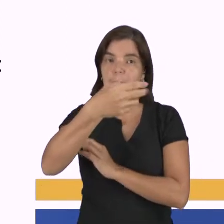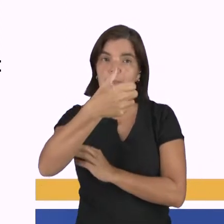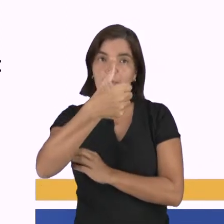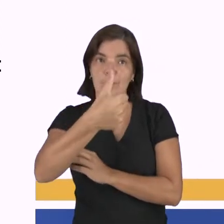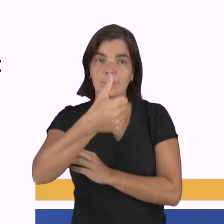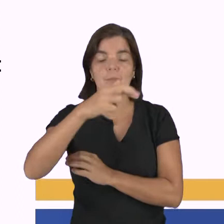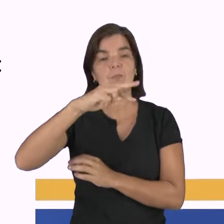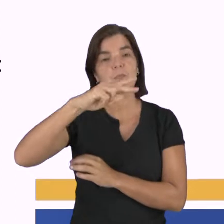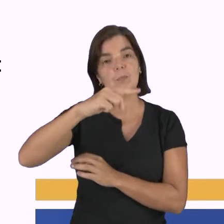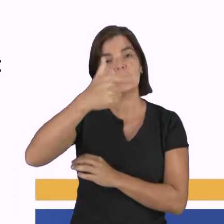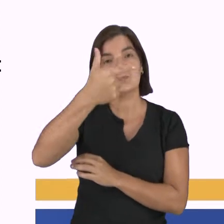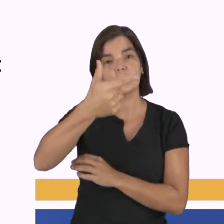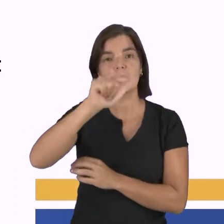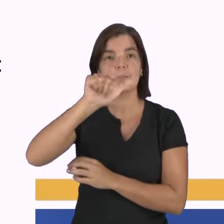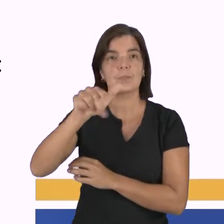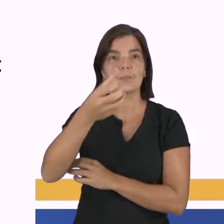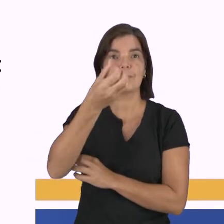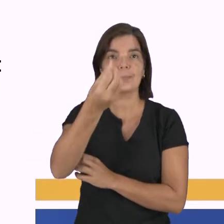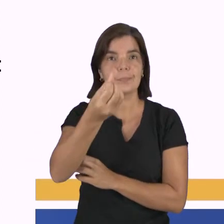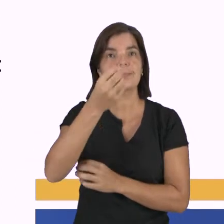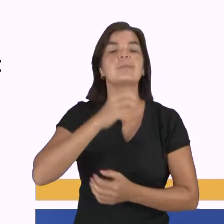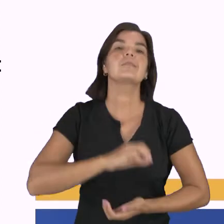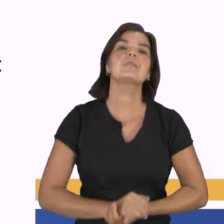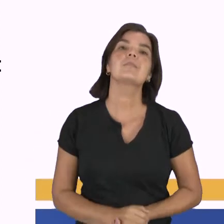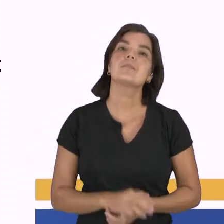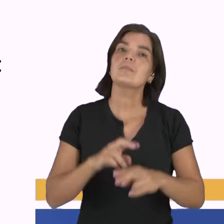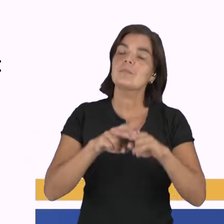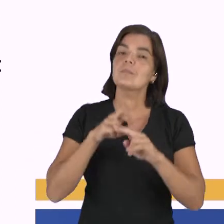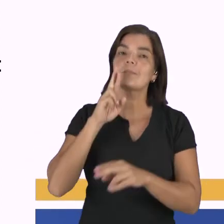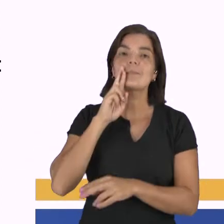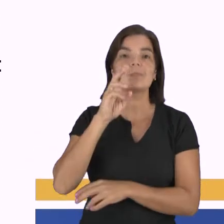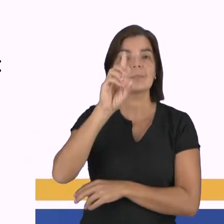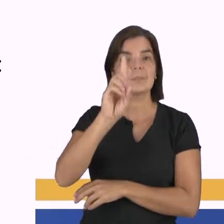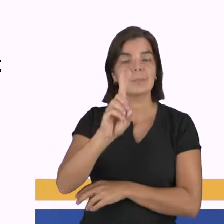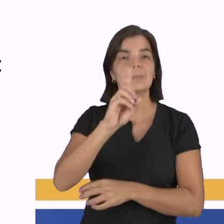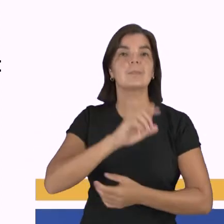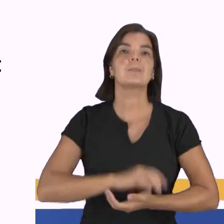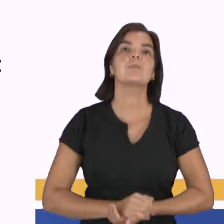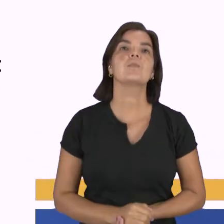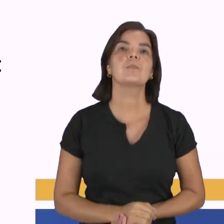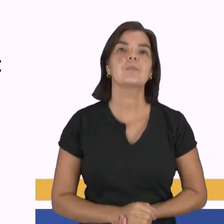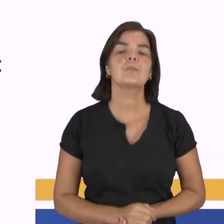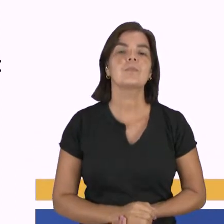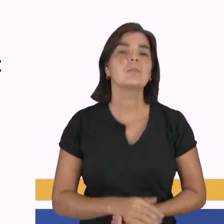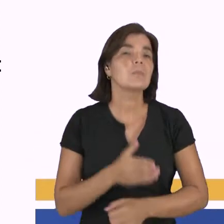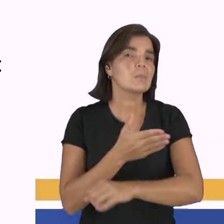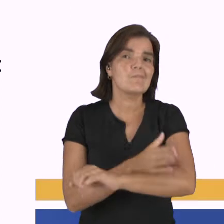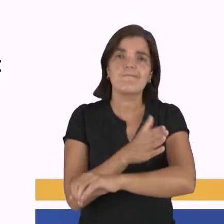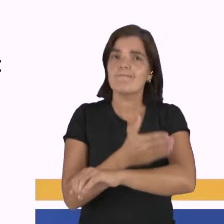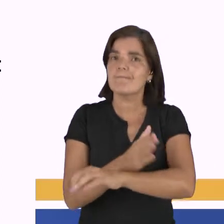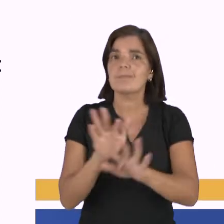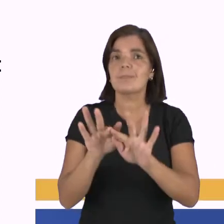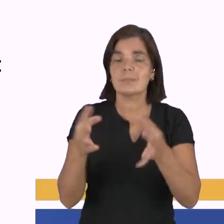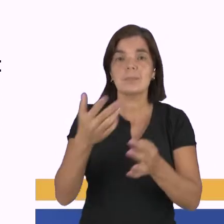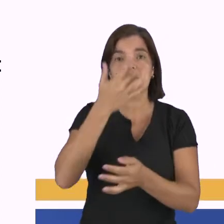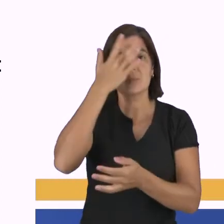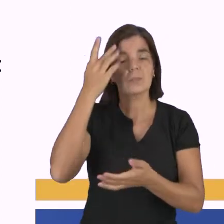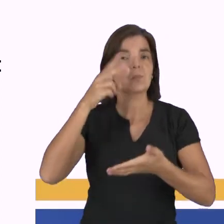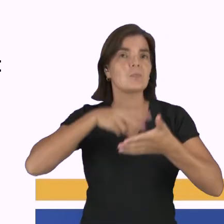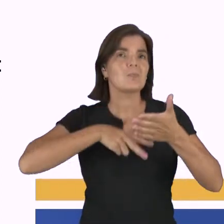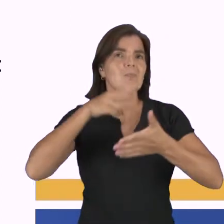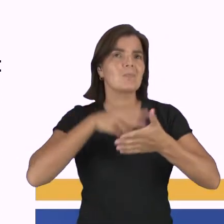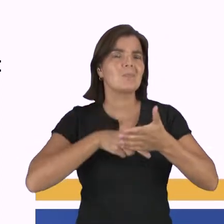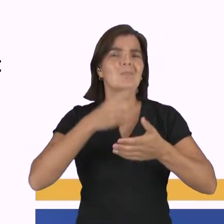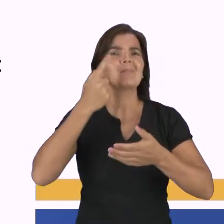33,6 - 31 = 2,16 por isso que a resposta é a letra dela bem prático quando alguém lê um